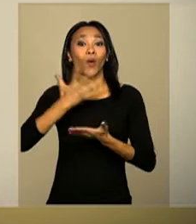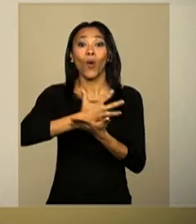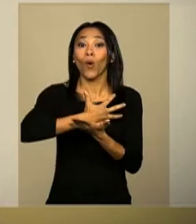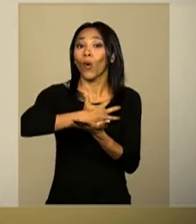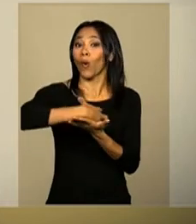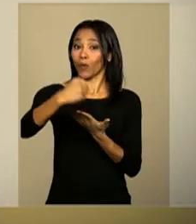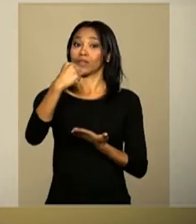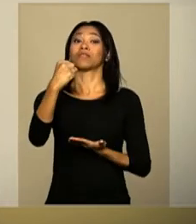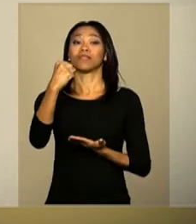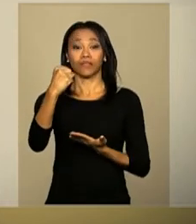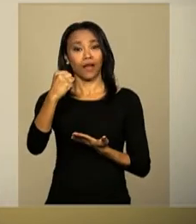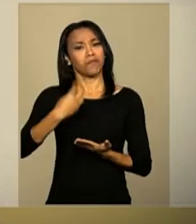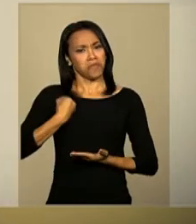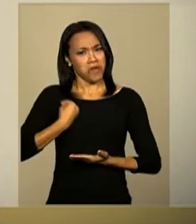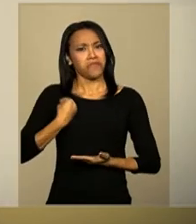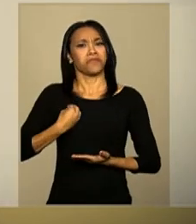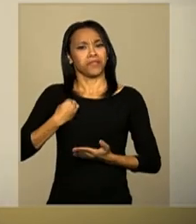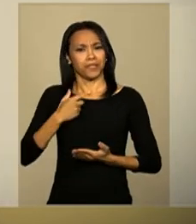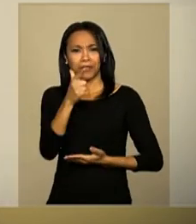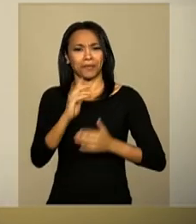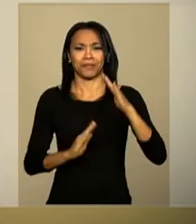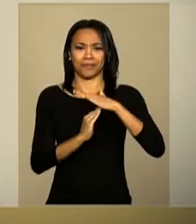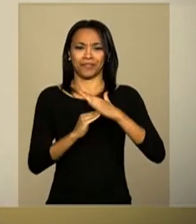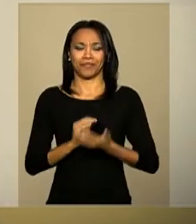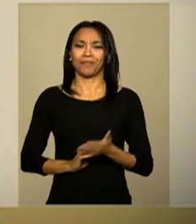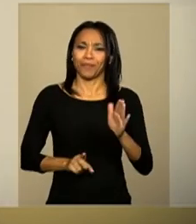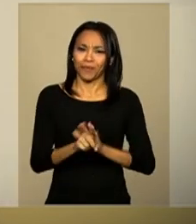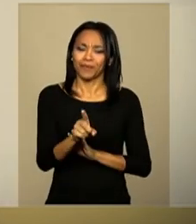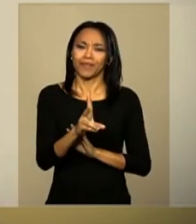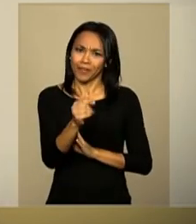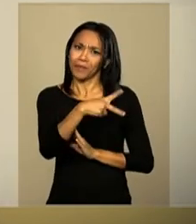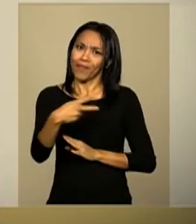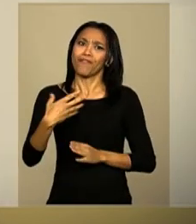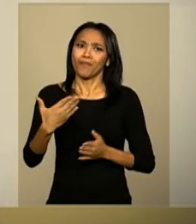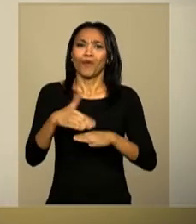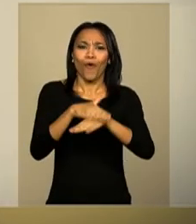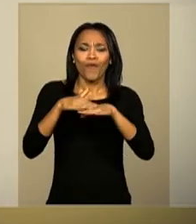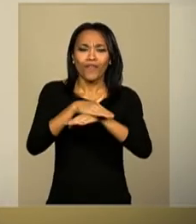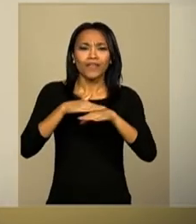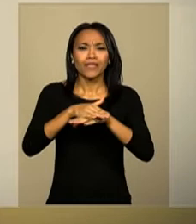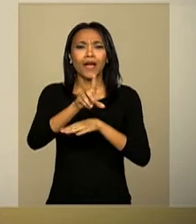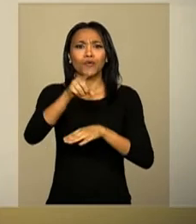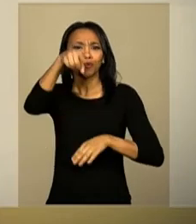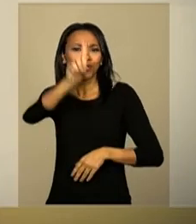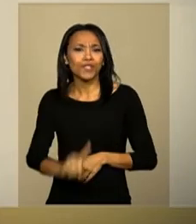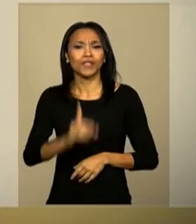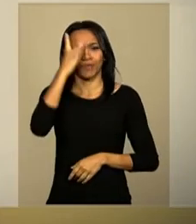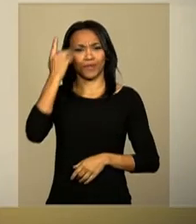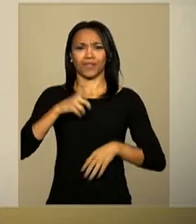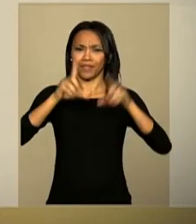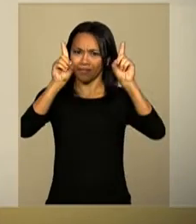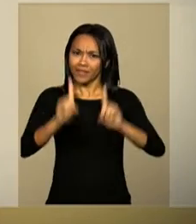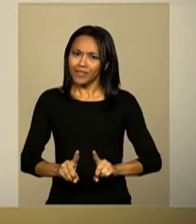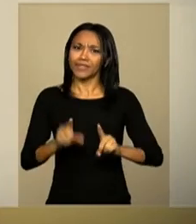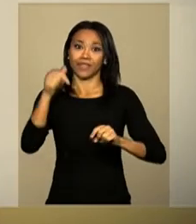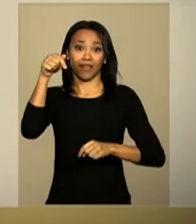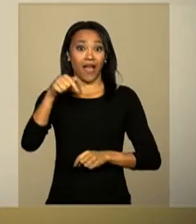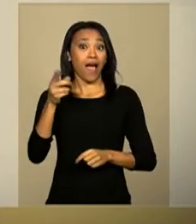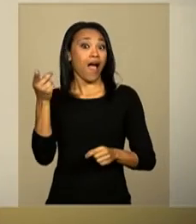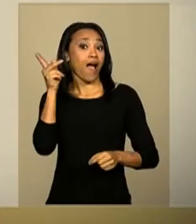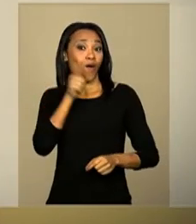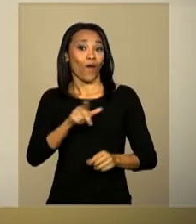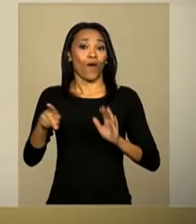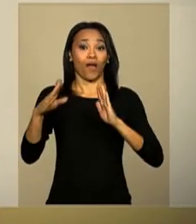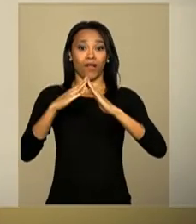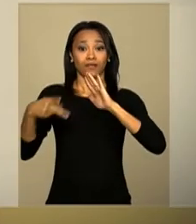Max de verdade uma vida sem limites Presidente Então vamos começar falando sobre o direito das pessoas com deficiência a